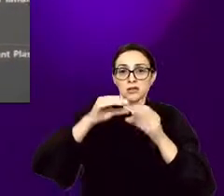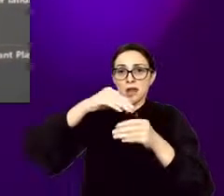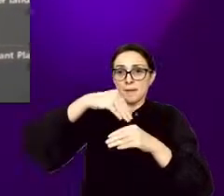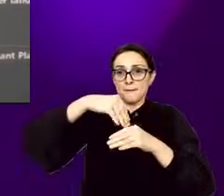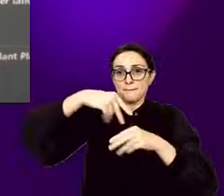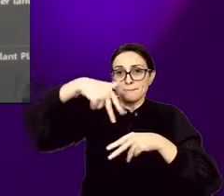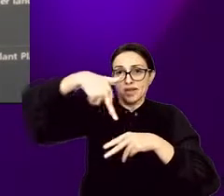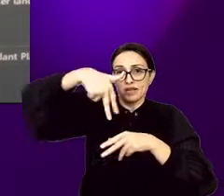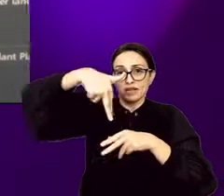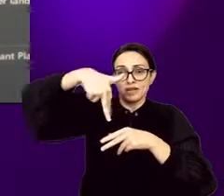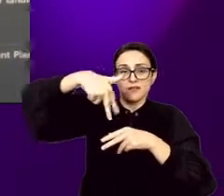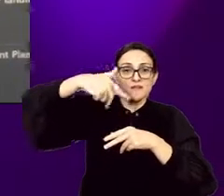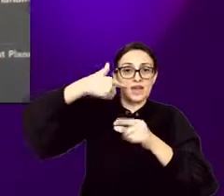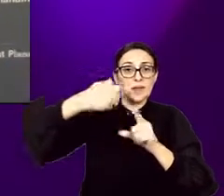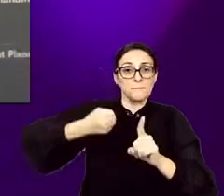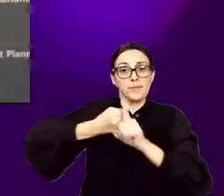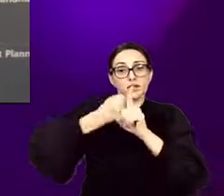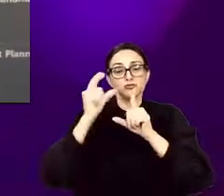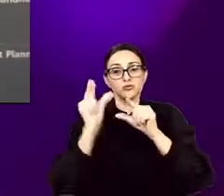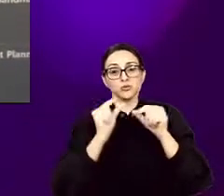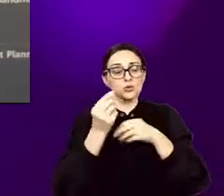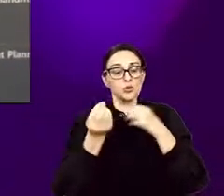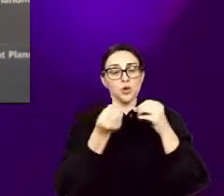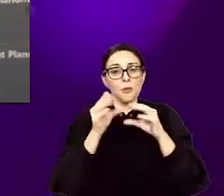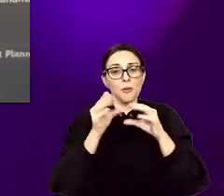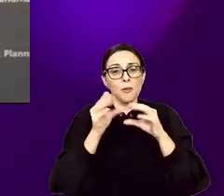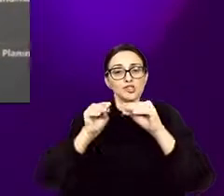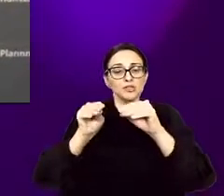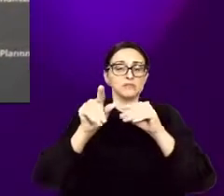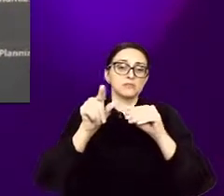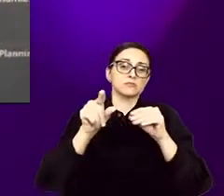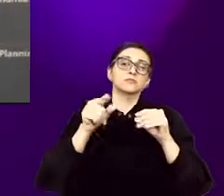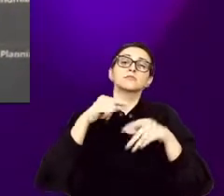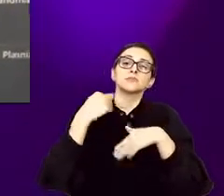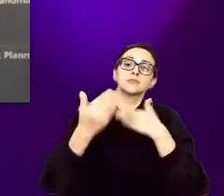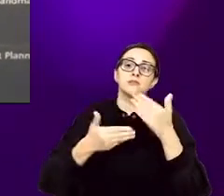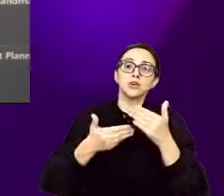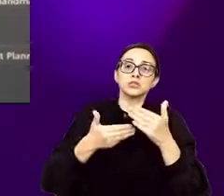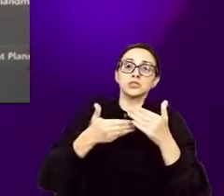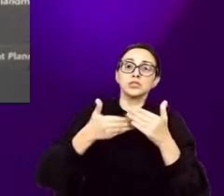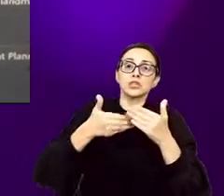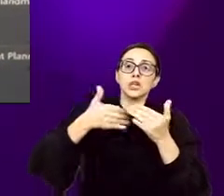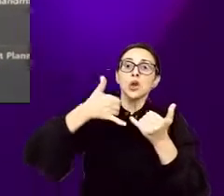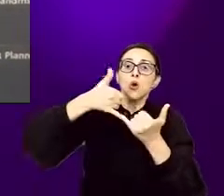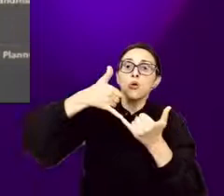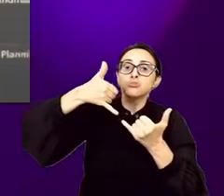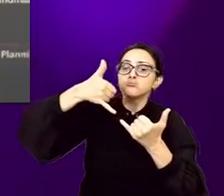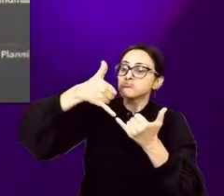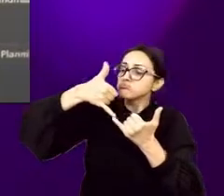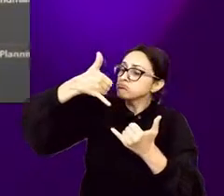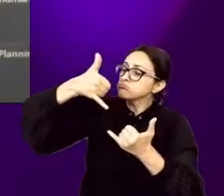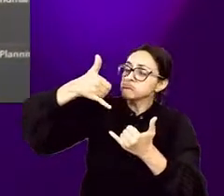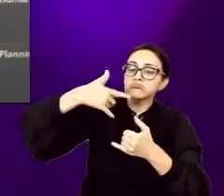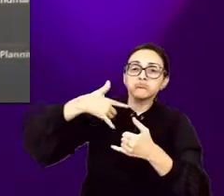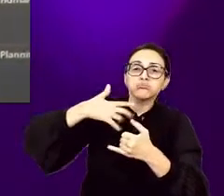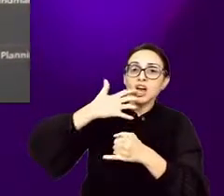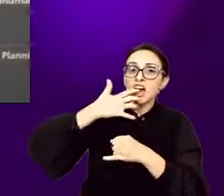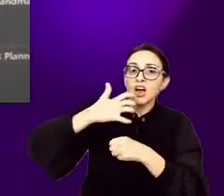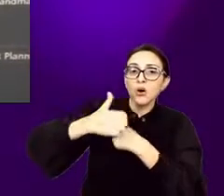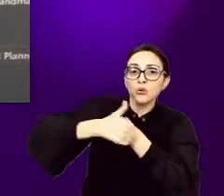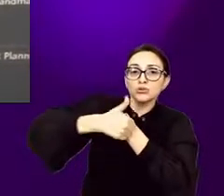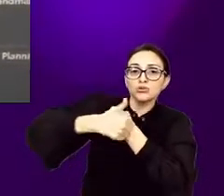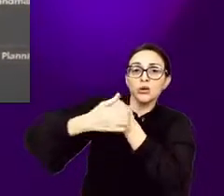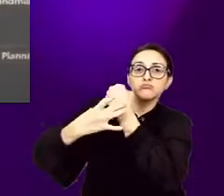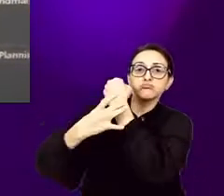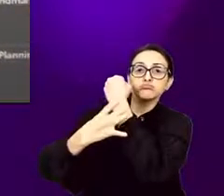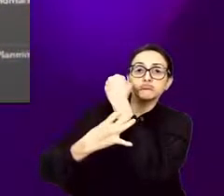aí eu diminuí o meu impacto. E como é que eu vou mexendo nisso, né? Eu vou colocar o meu fêmur de volta aqui, e com esse fêmur de volta eu vou